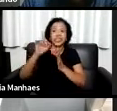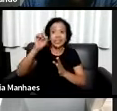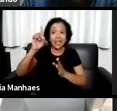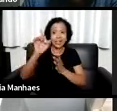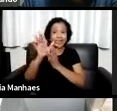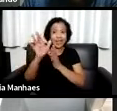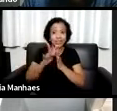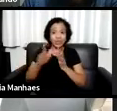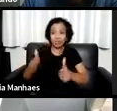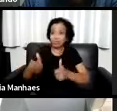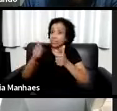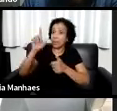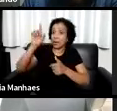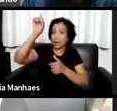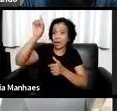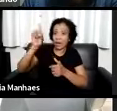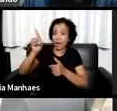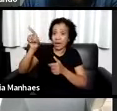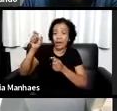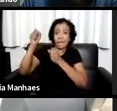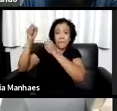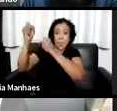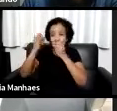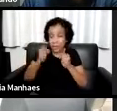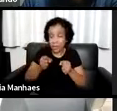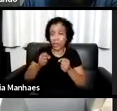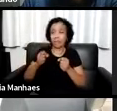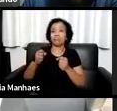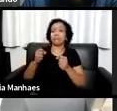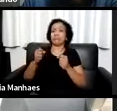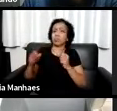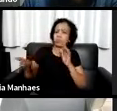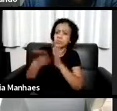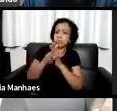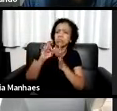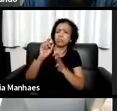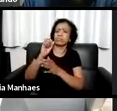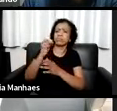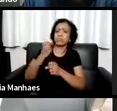seja o domínio pelos séculos dos séculos. Amém.